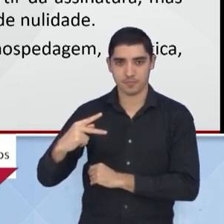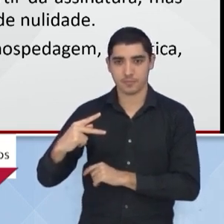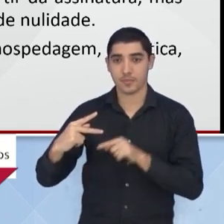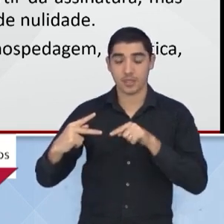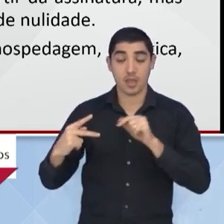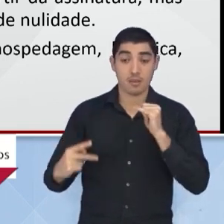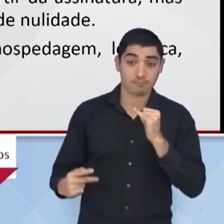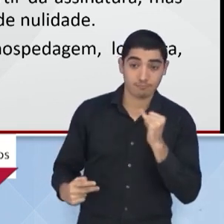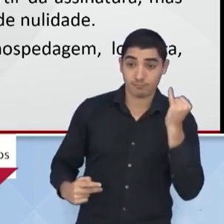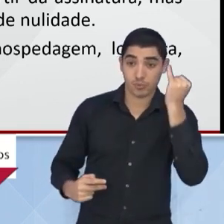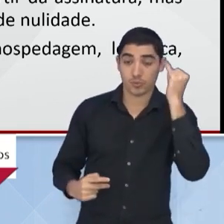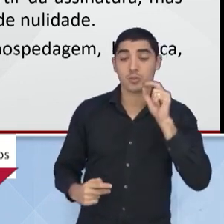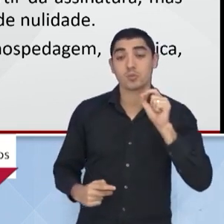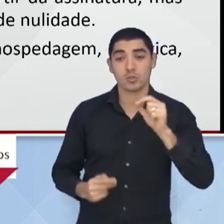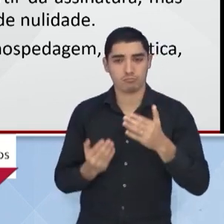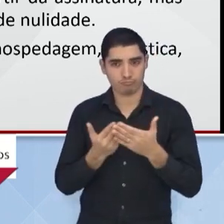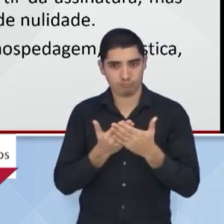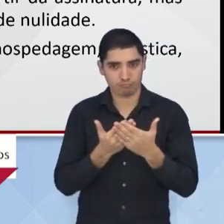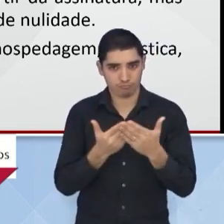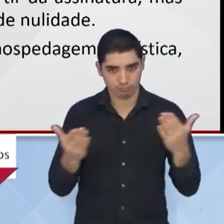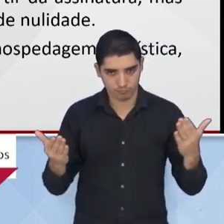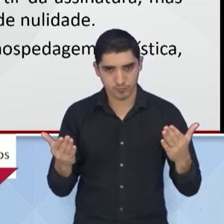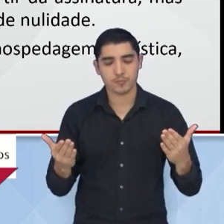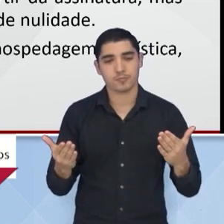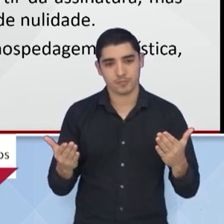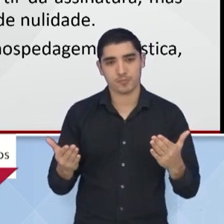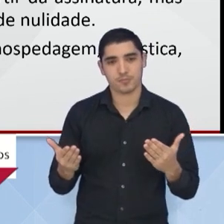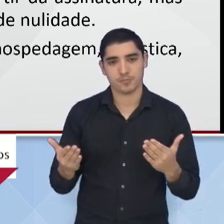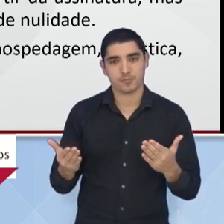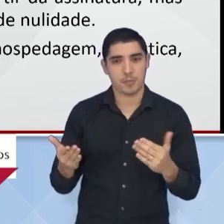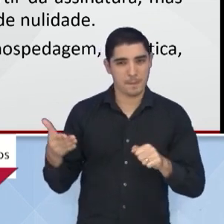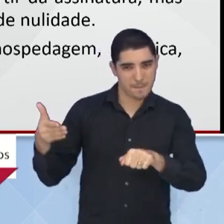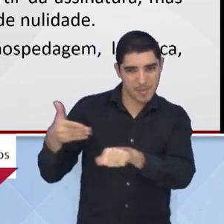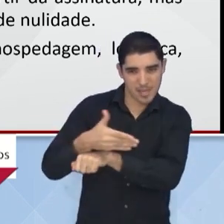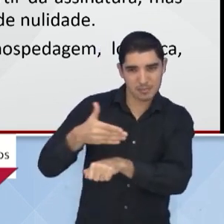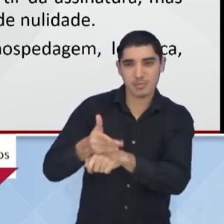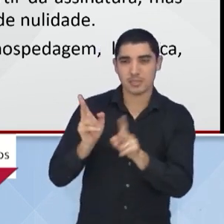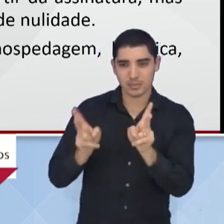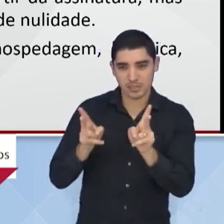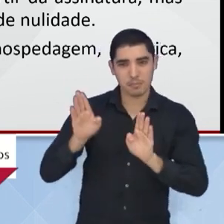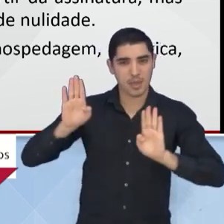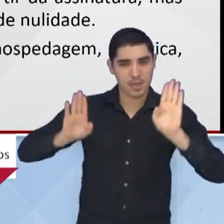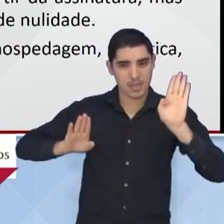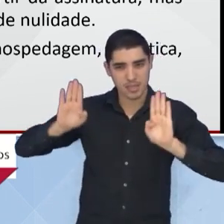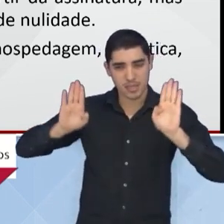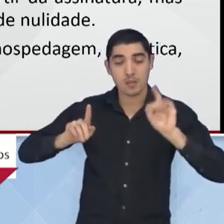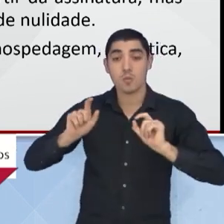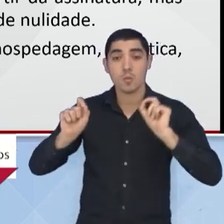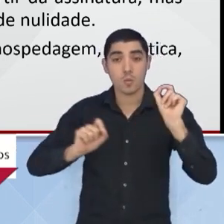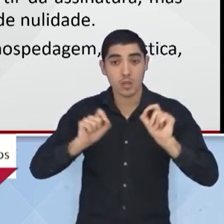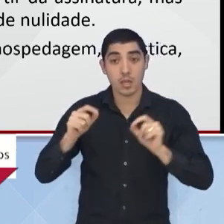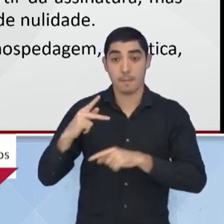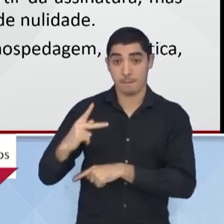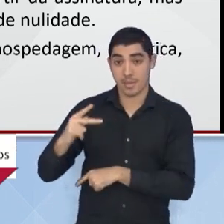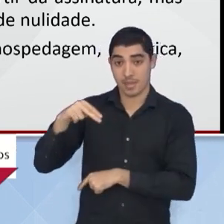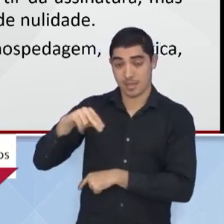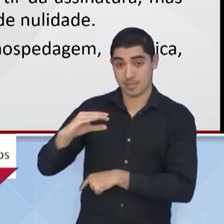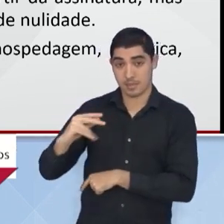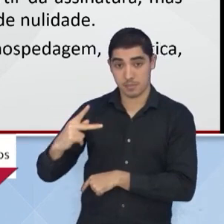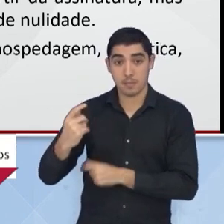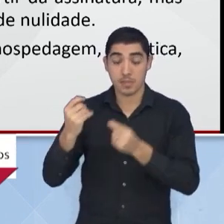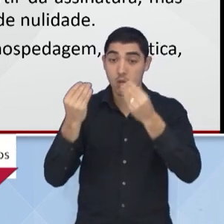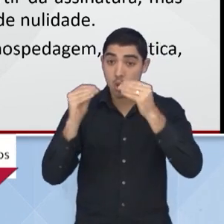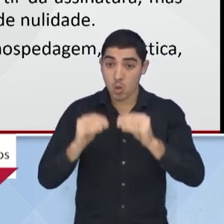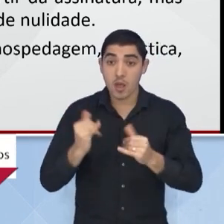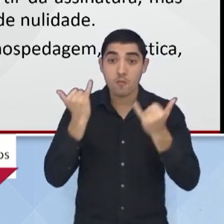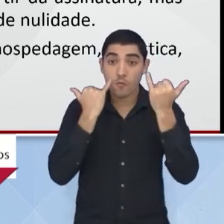que eh vossas senhorias né quem participa eh das licitações aqui é alimentar o pncp com no mínimo as seguintes informações